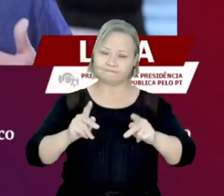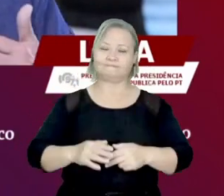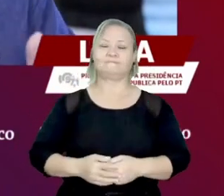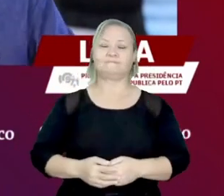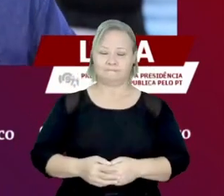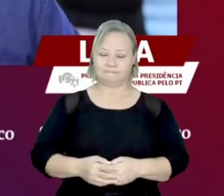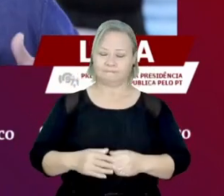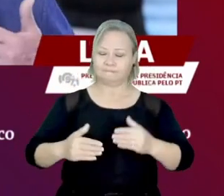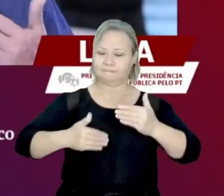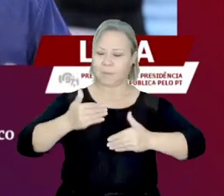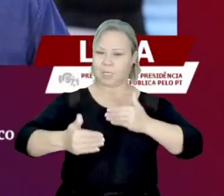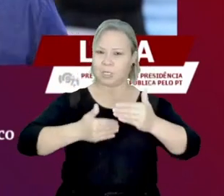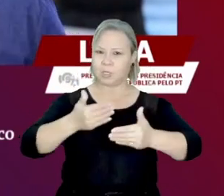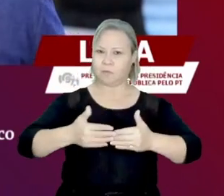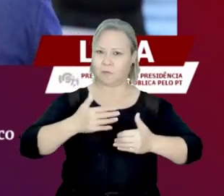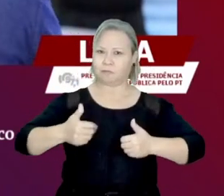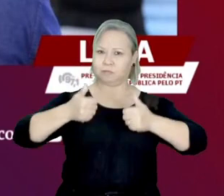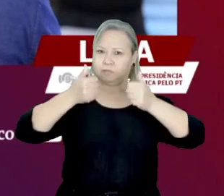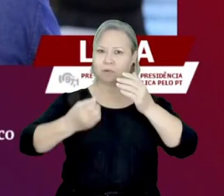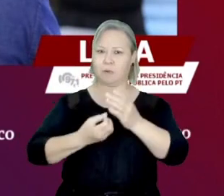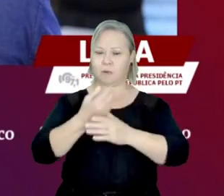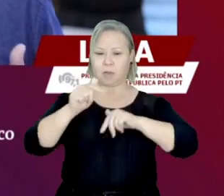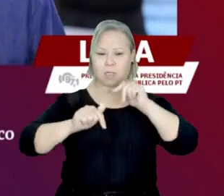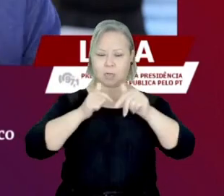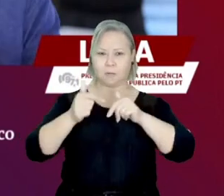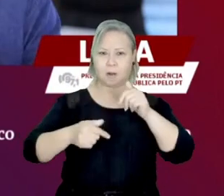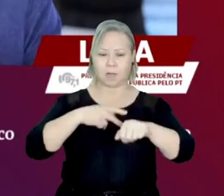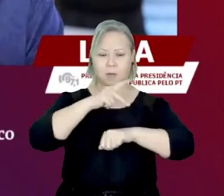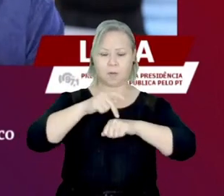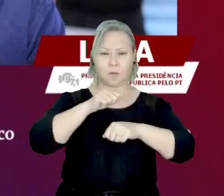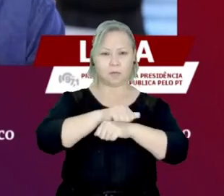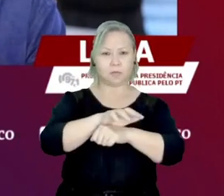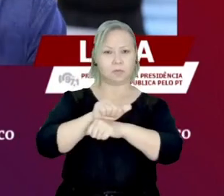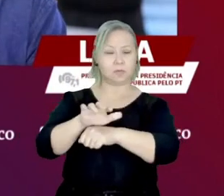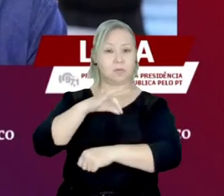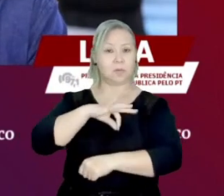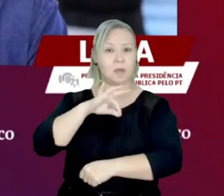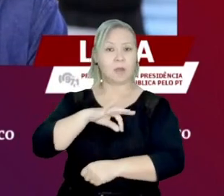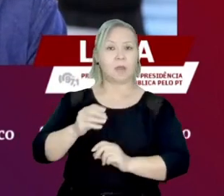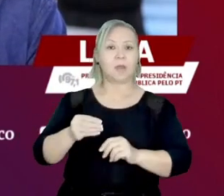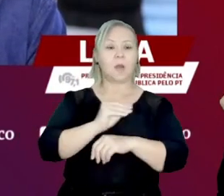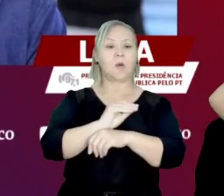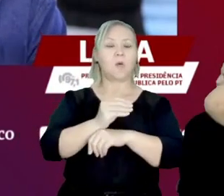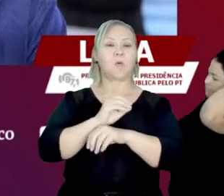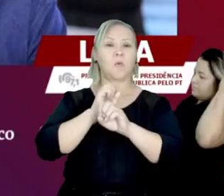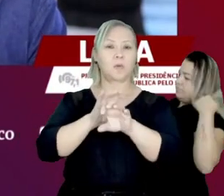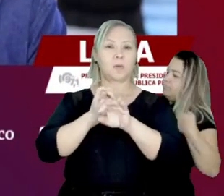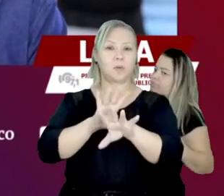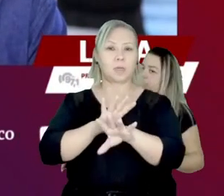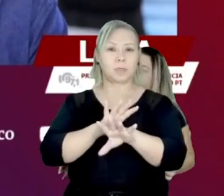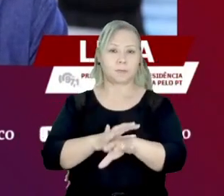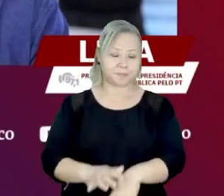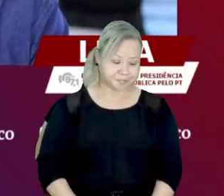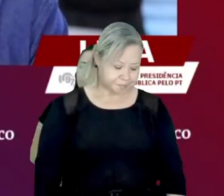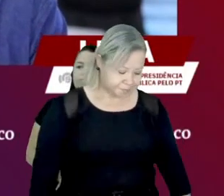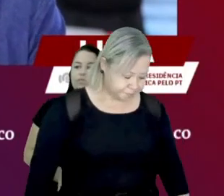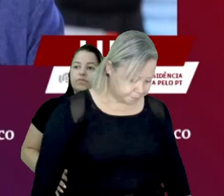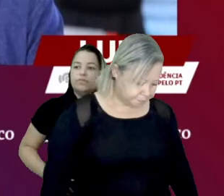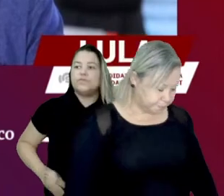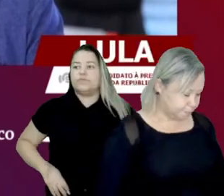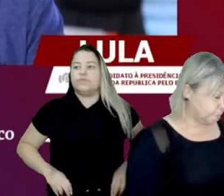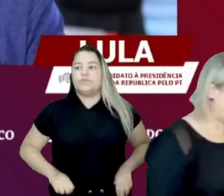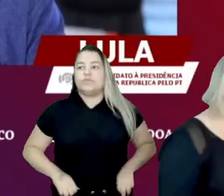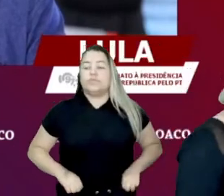universidade, que invista mais em tecnologia, que esse país cuide da cultura, que esse presidente está